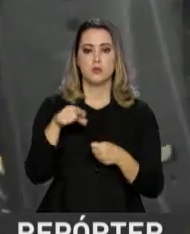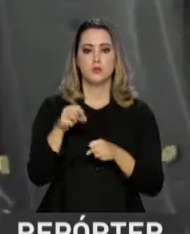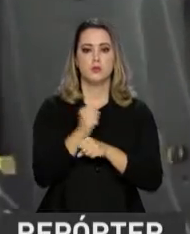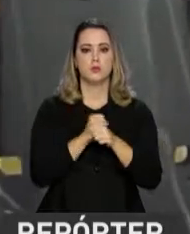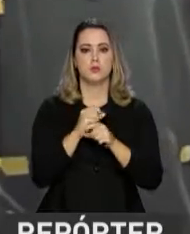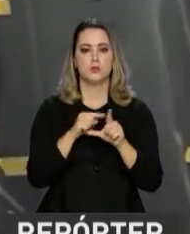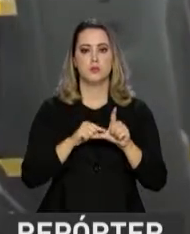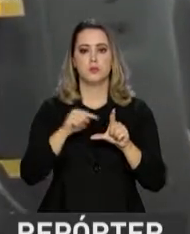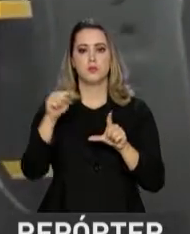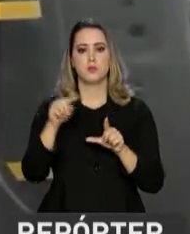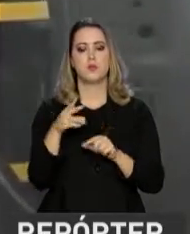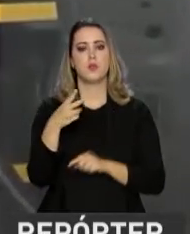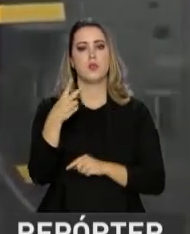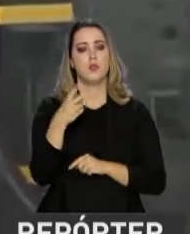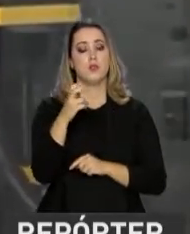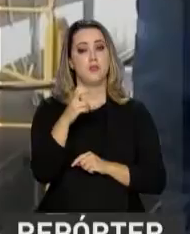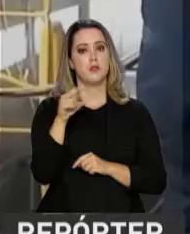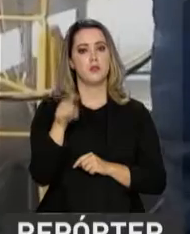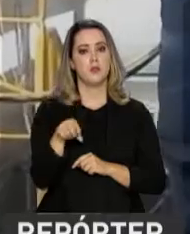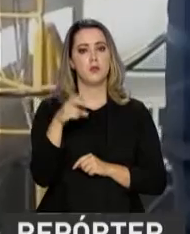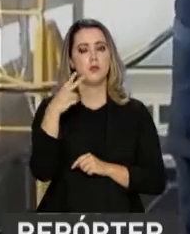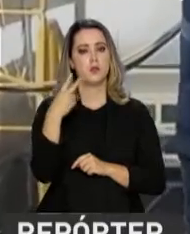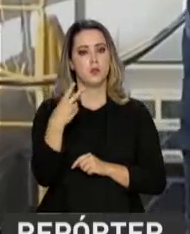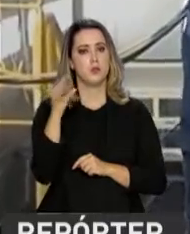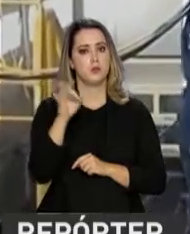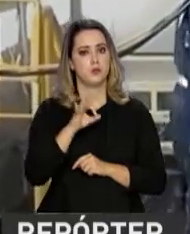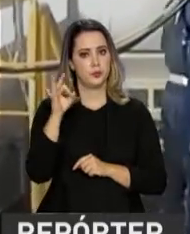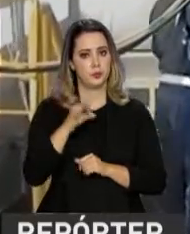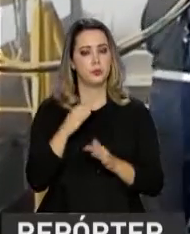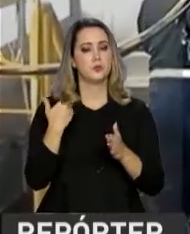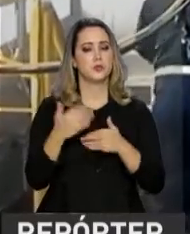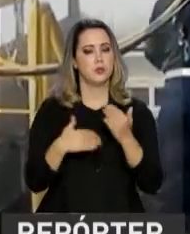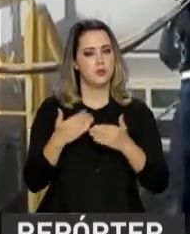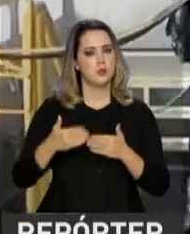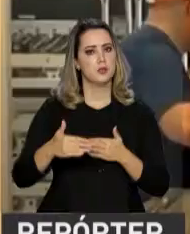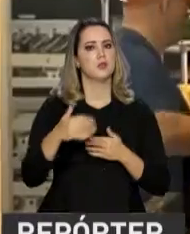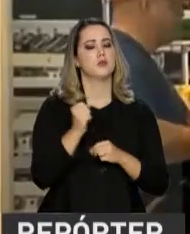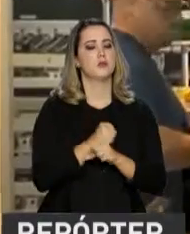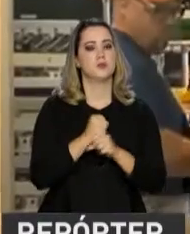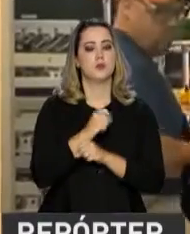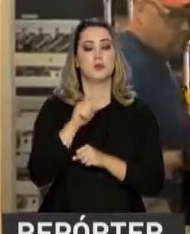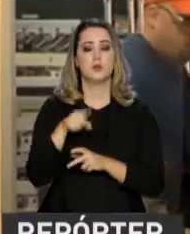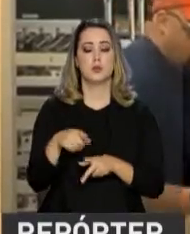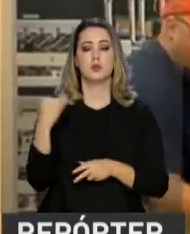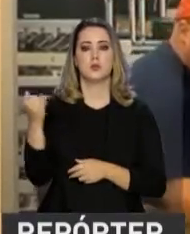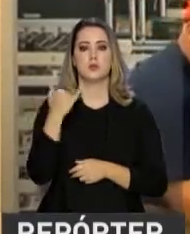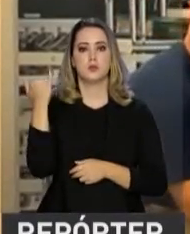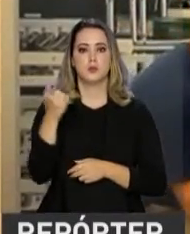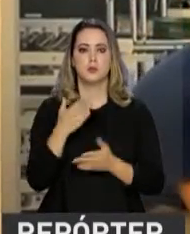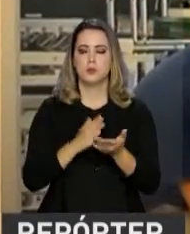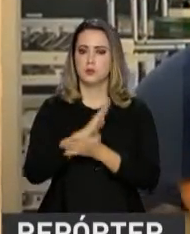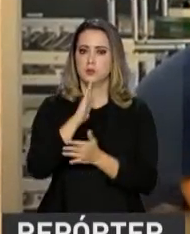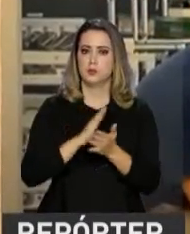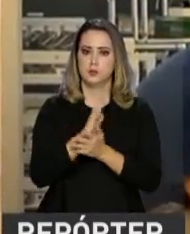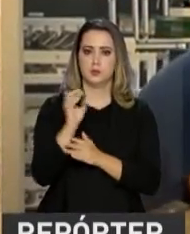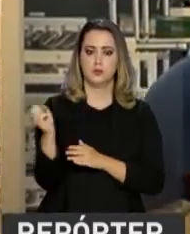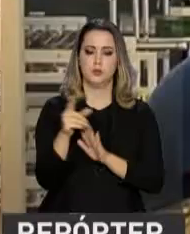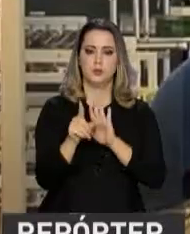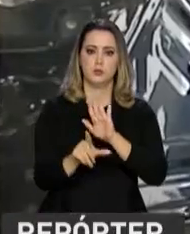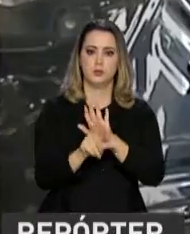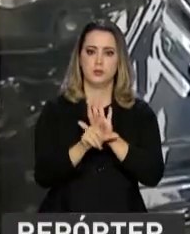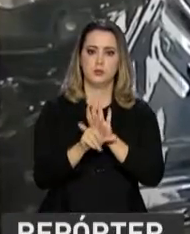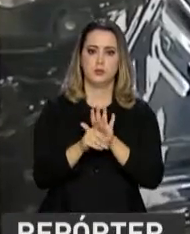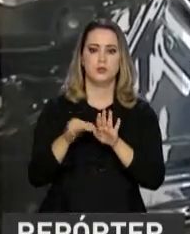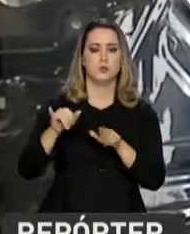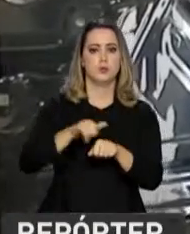cresceram 25,2 por cento e para continuar a avançar nos próximos anos é imprescindível a aprovação das reformas estruturais